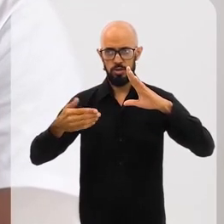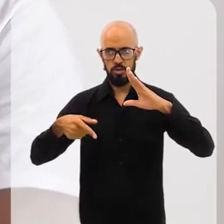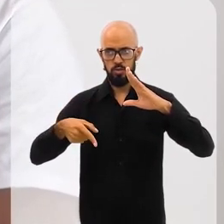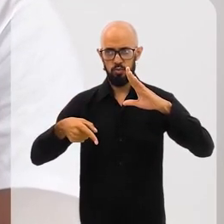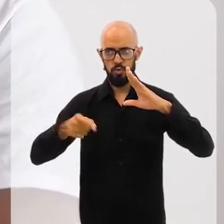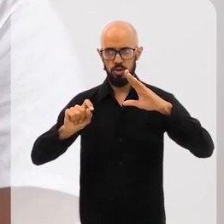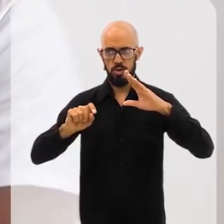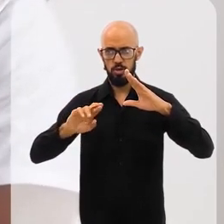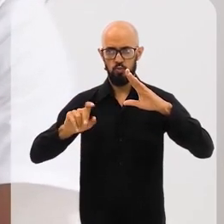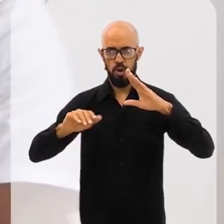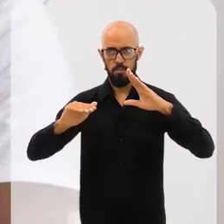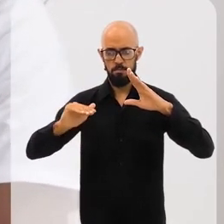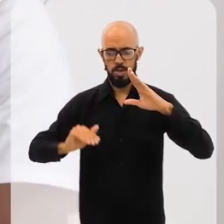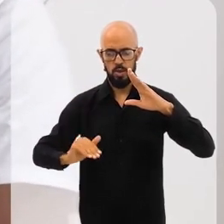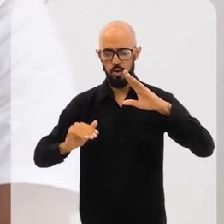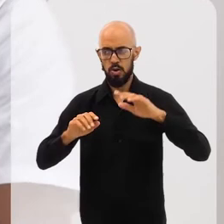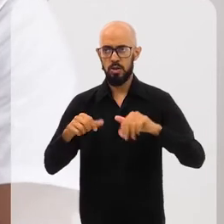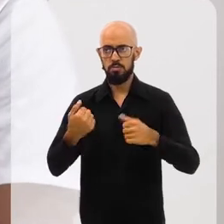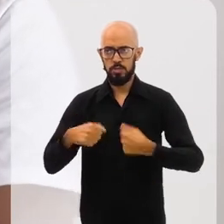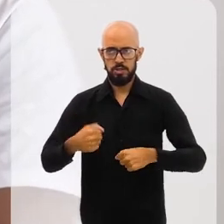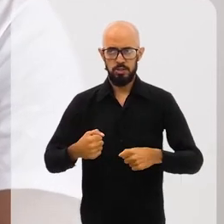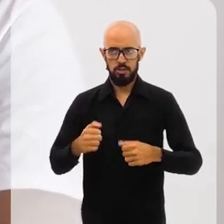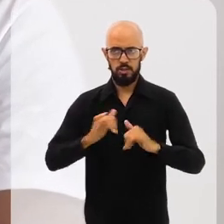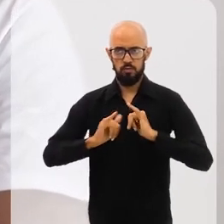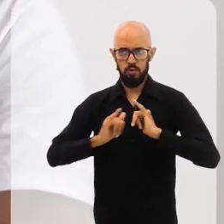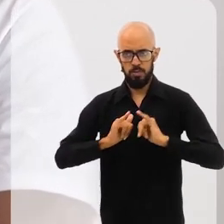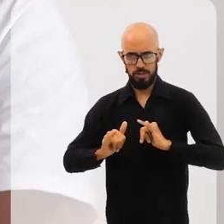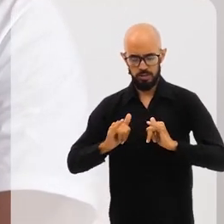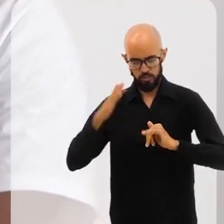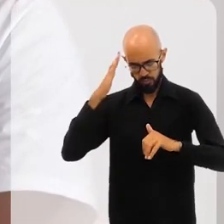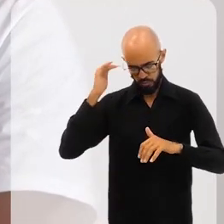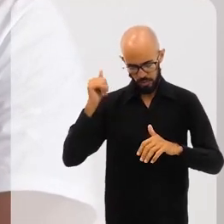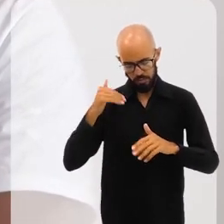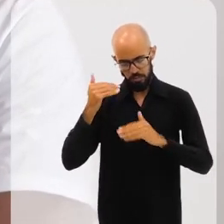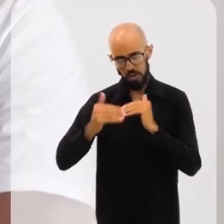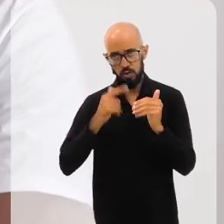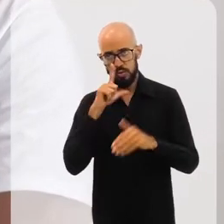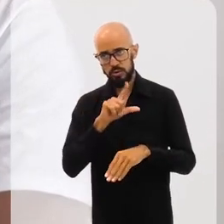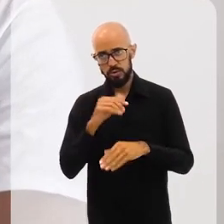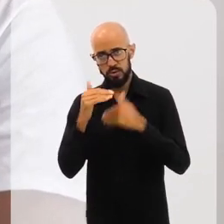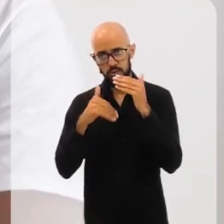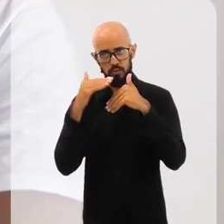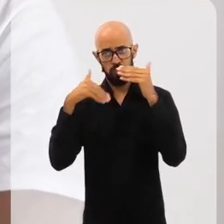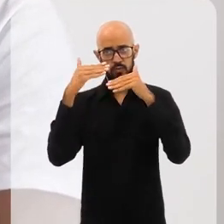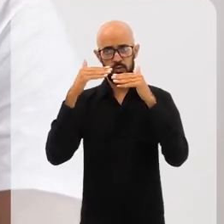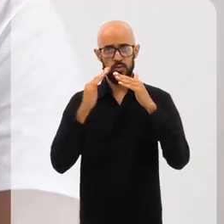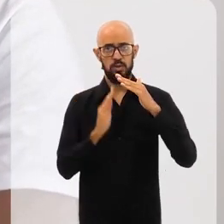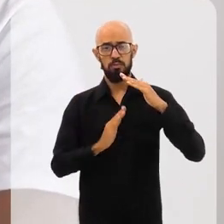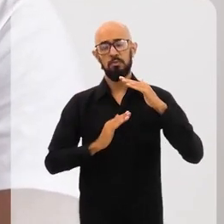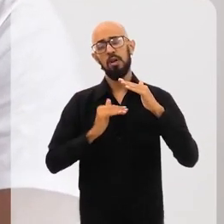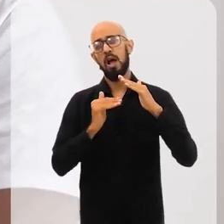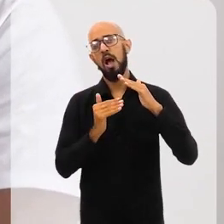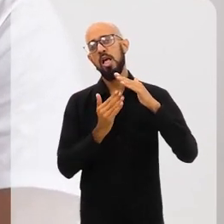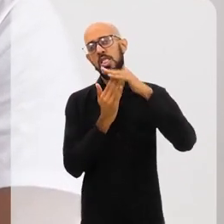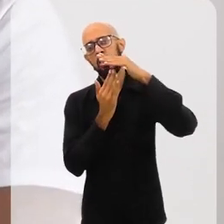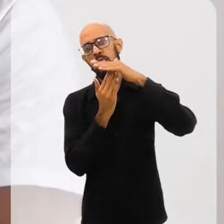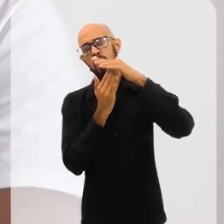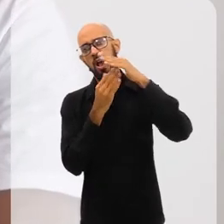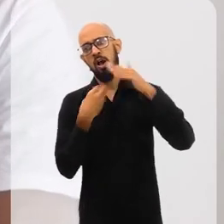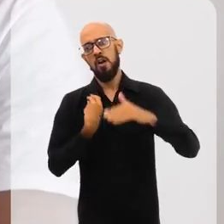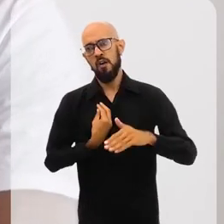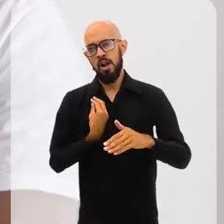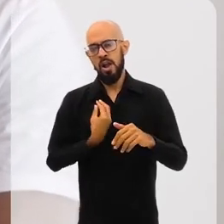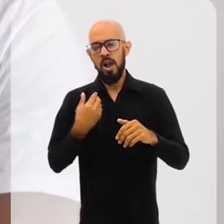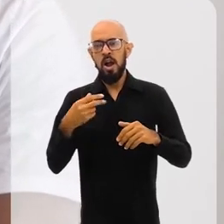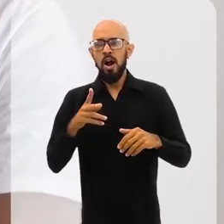aquele sacerdote que está lhe passando a informação. Ela precisa, na verdade, da informação de um sábio para se manter no topo da vida dela. Então a